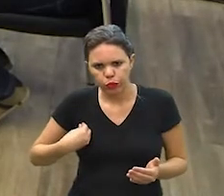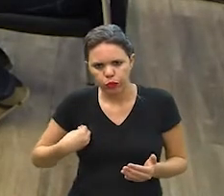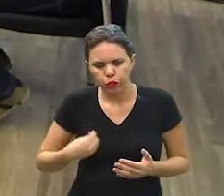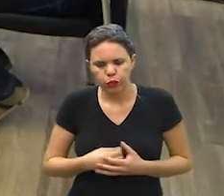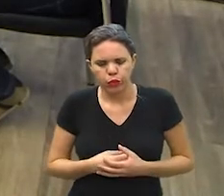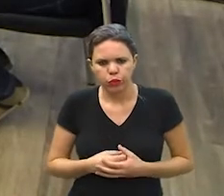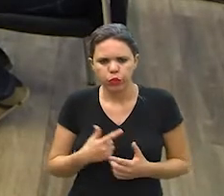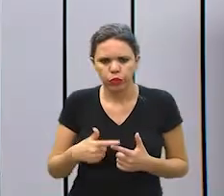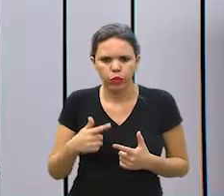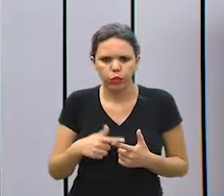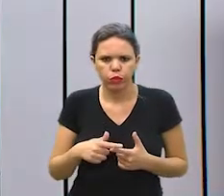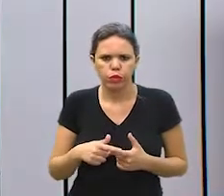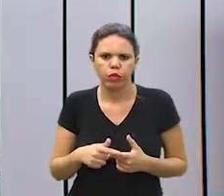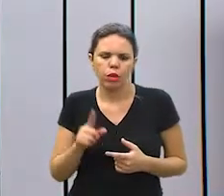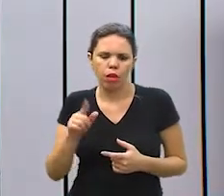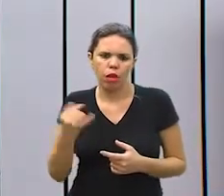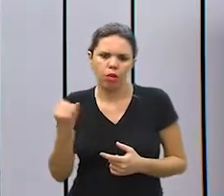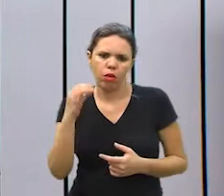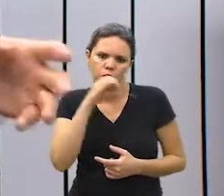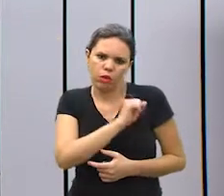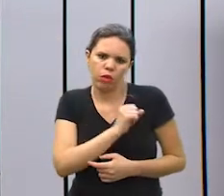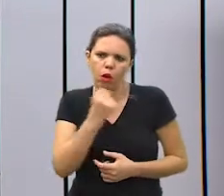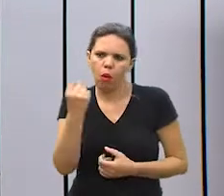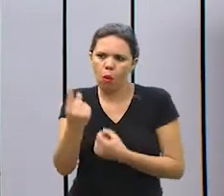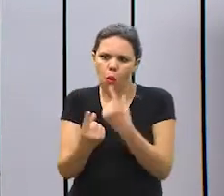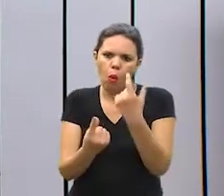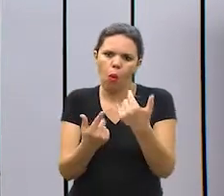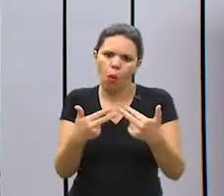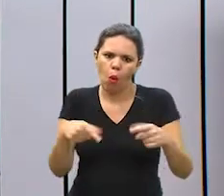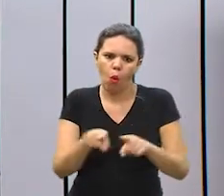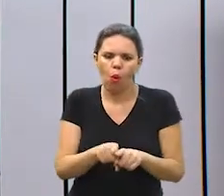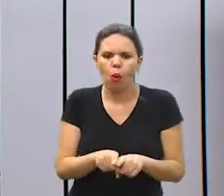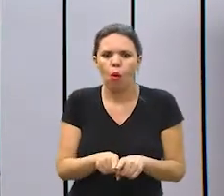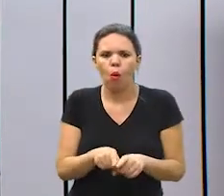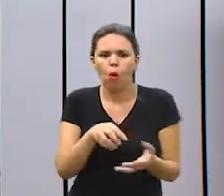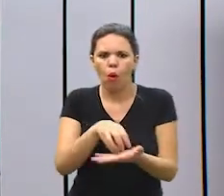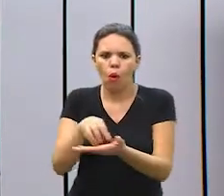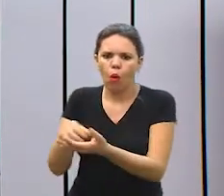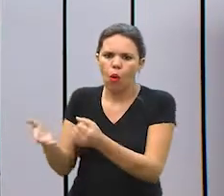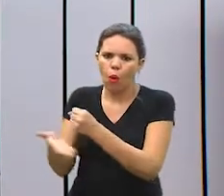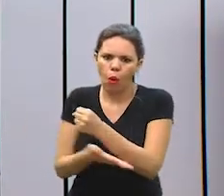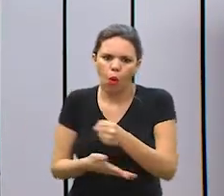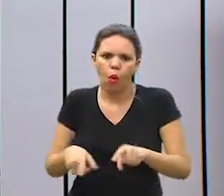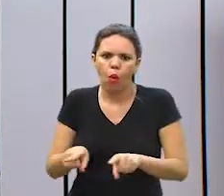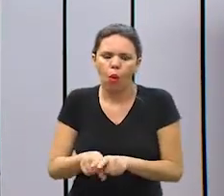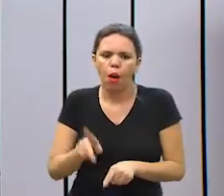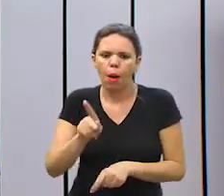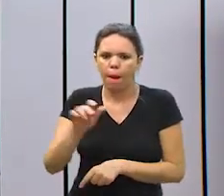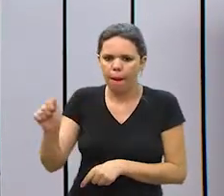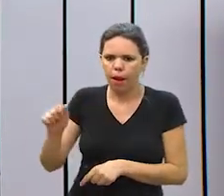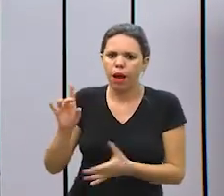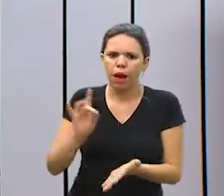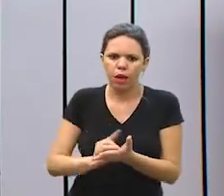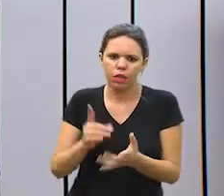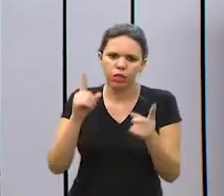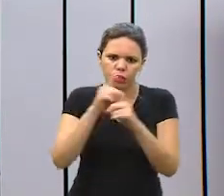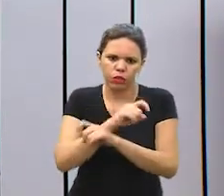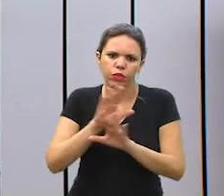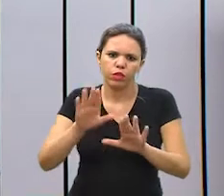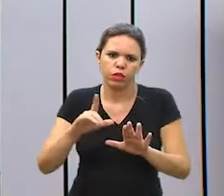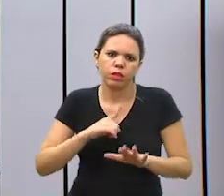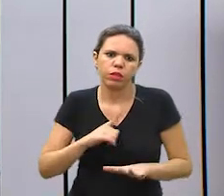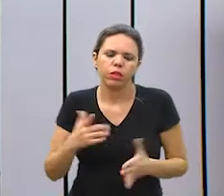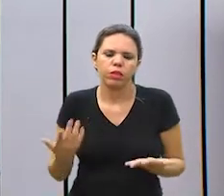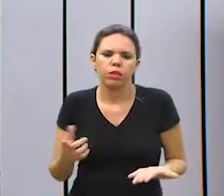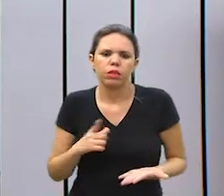Existem situações que são pontuais, então uma outra unidade básica, um outro PA realmente tem dificuldade.